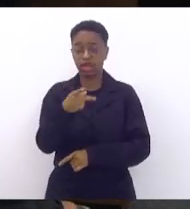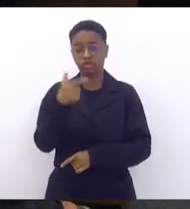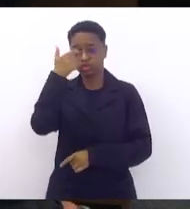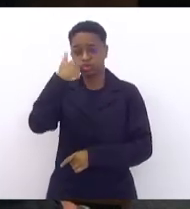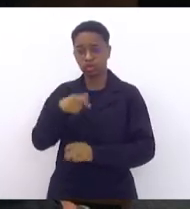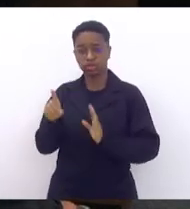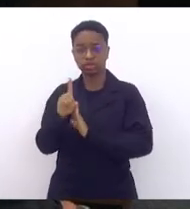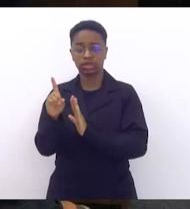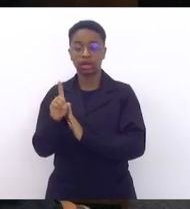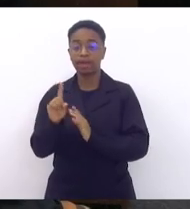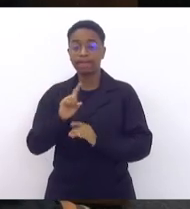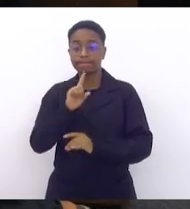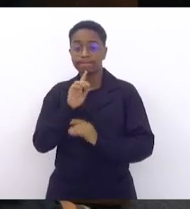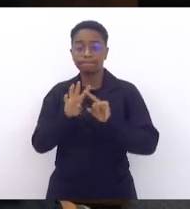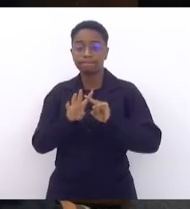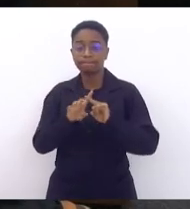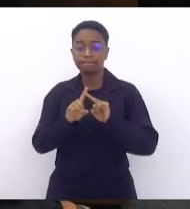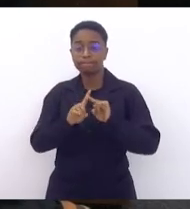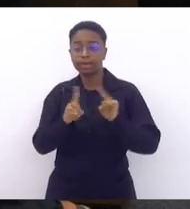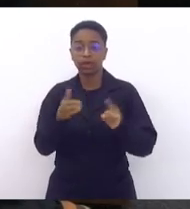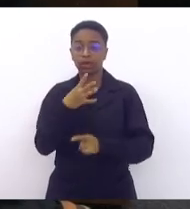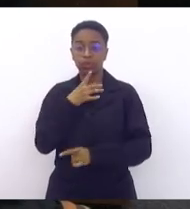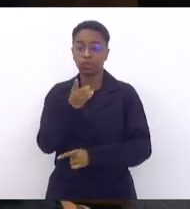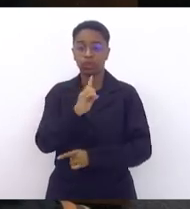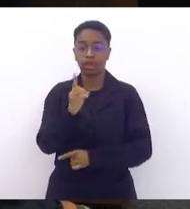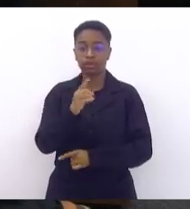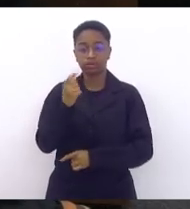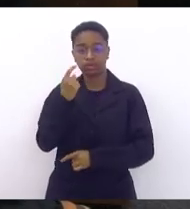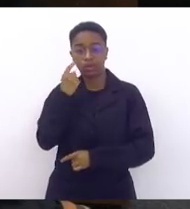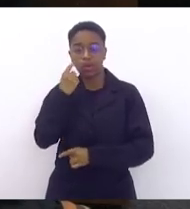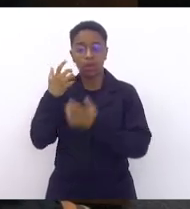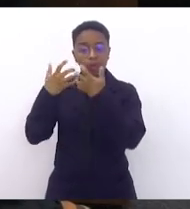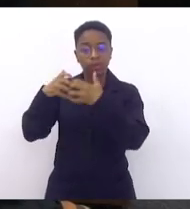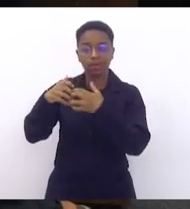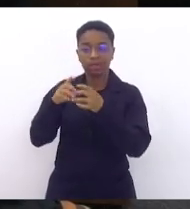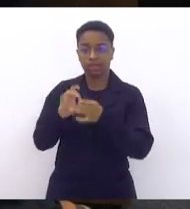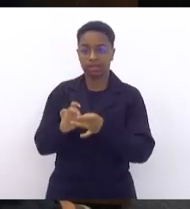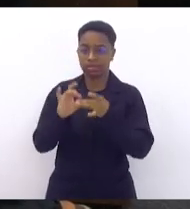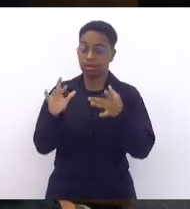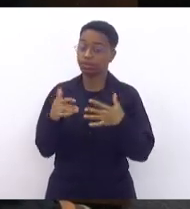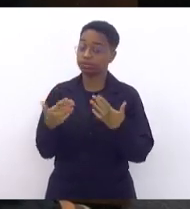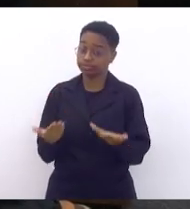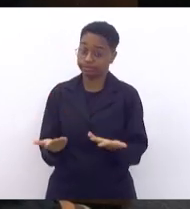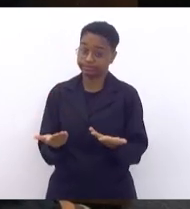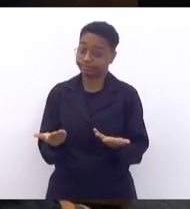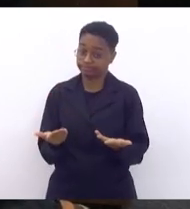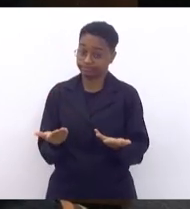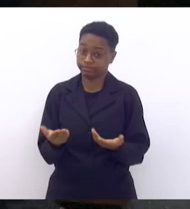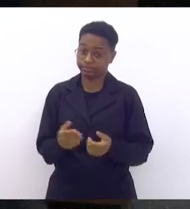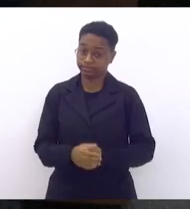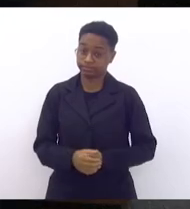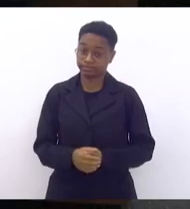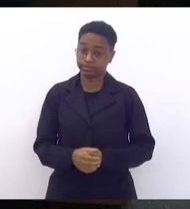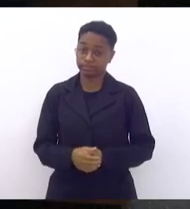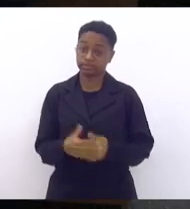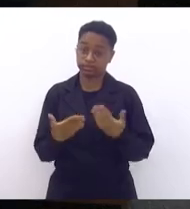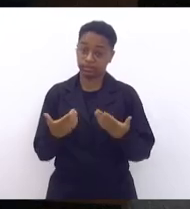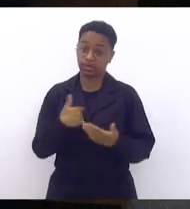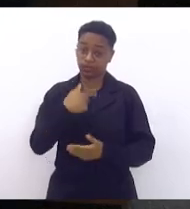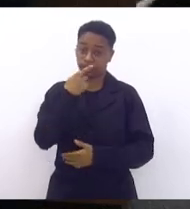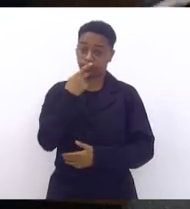e não conhece nem o pensamento liberal. Bom, mas dito isso, senhora presidente, eu sou